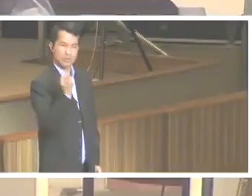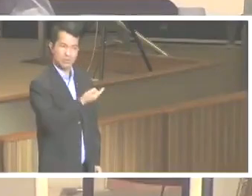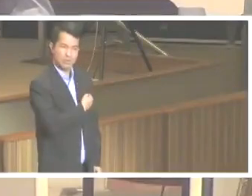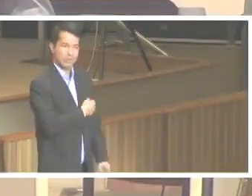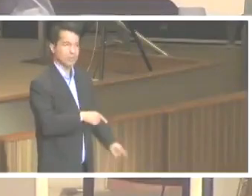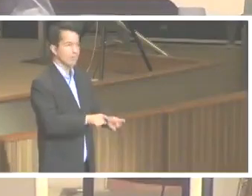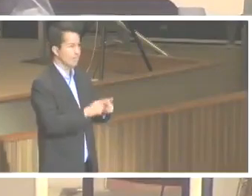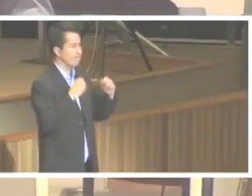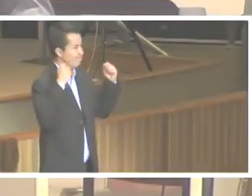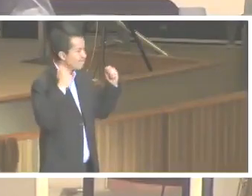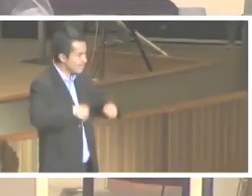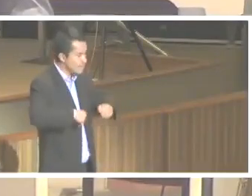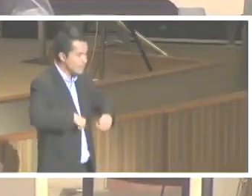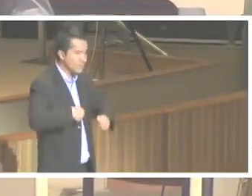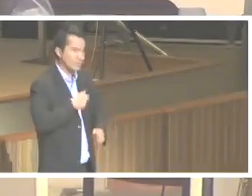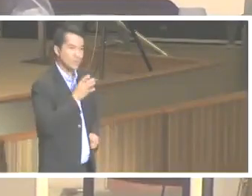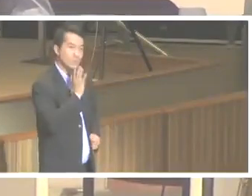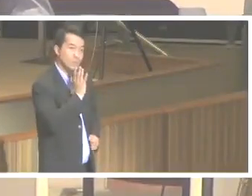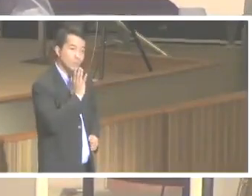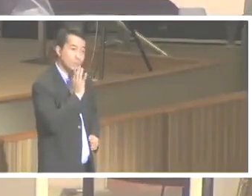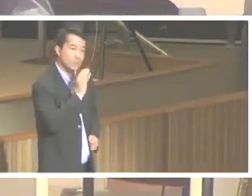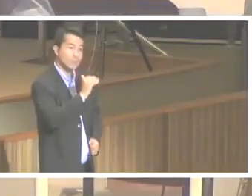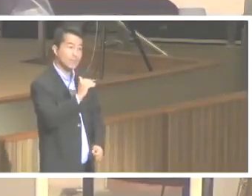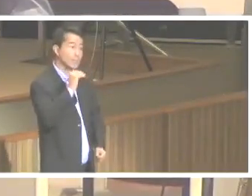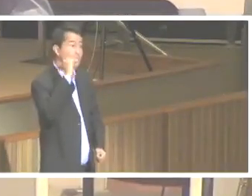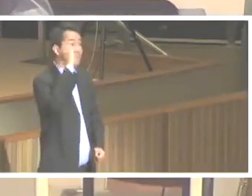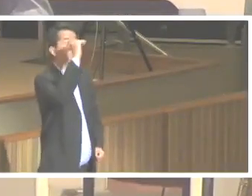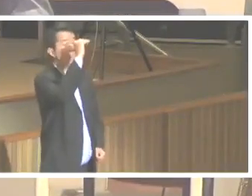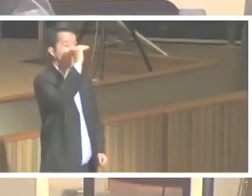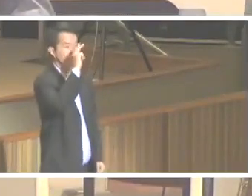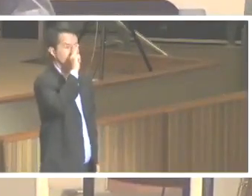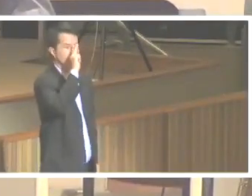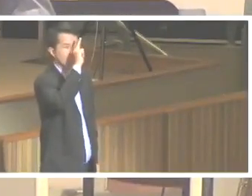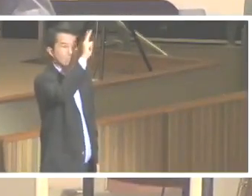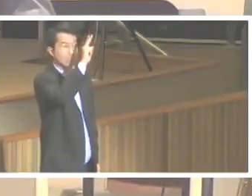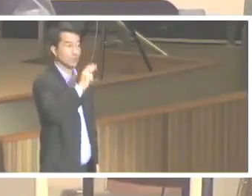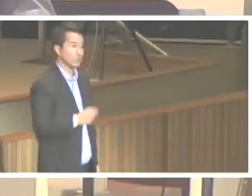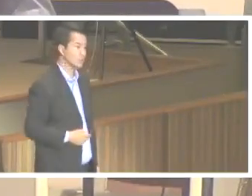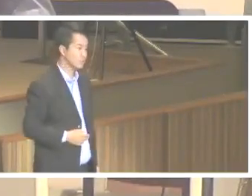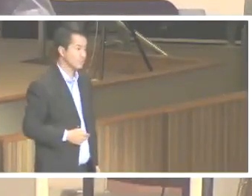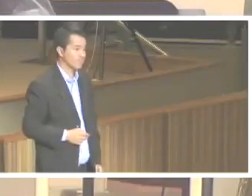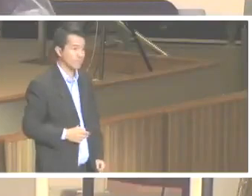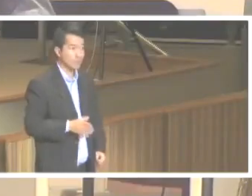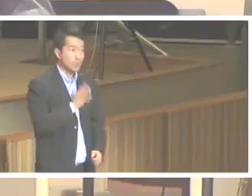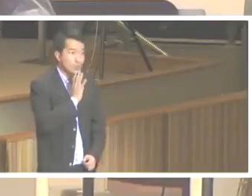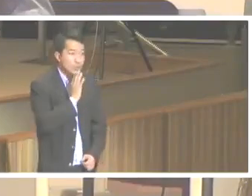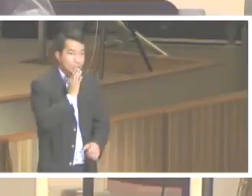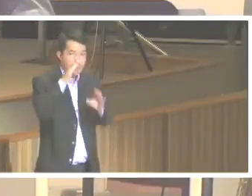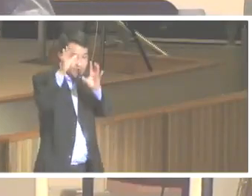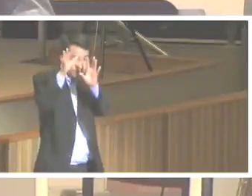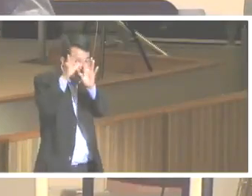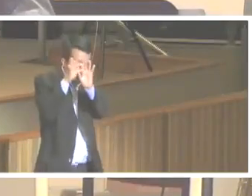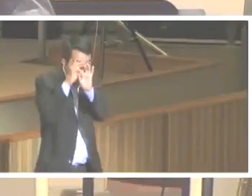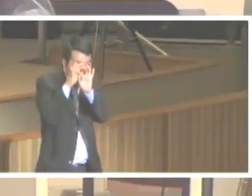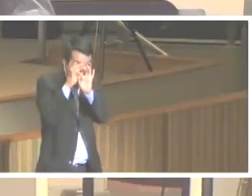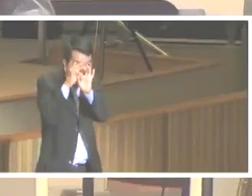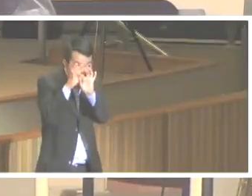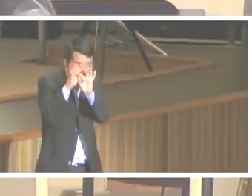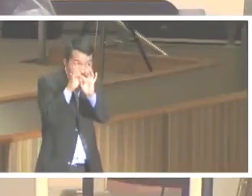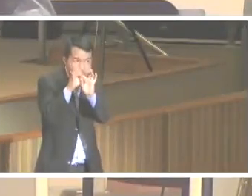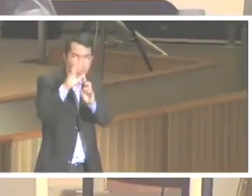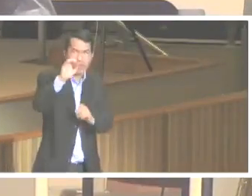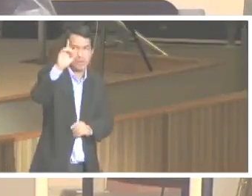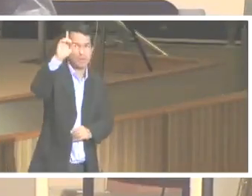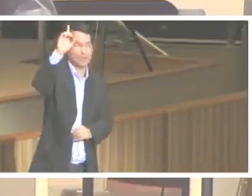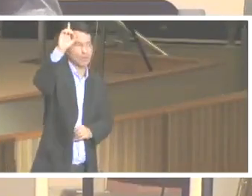mas em fazer parte do projeto desse deus que é grande e que é tremendo e eu